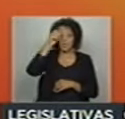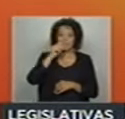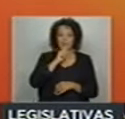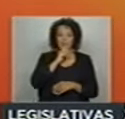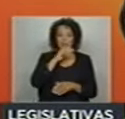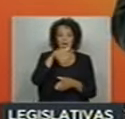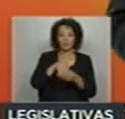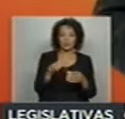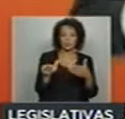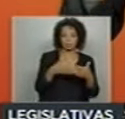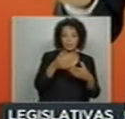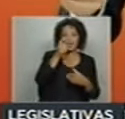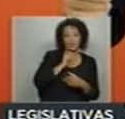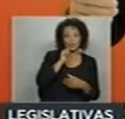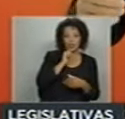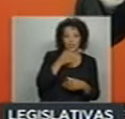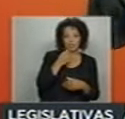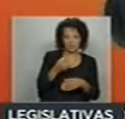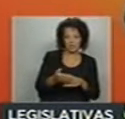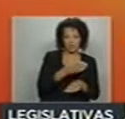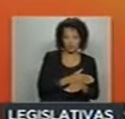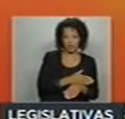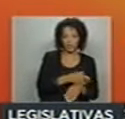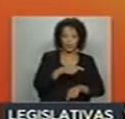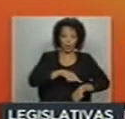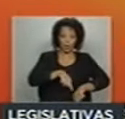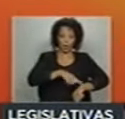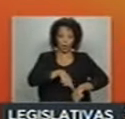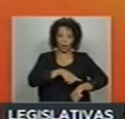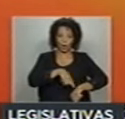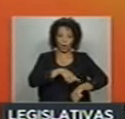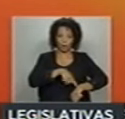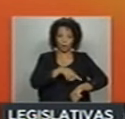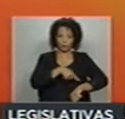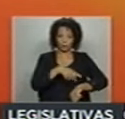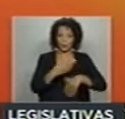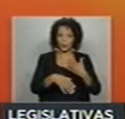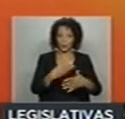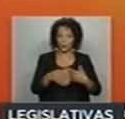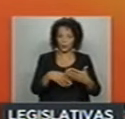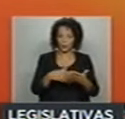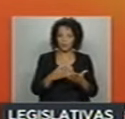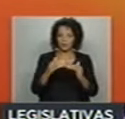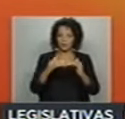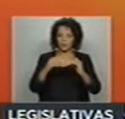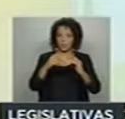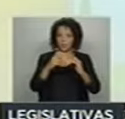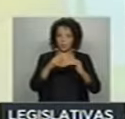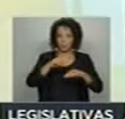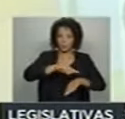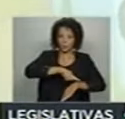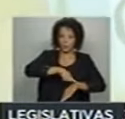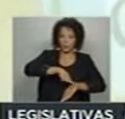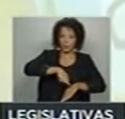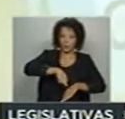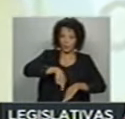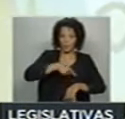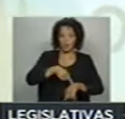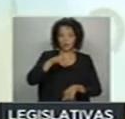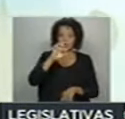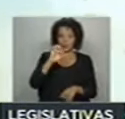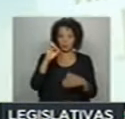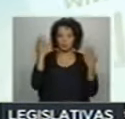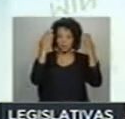as urnas nos Açores, como disse há pouco, o relógio já está em contagem decrescente. Às 20 em ponto, a RTP